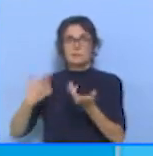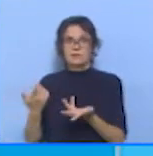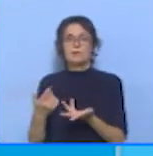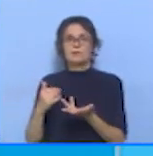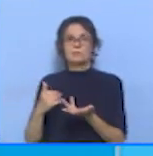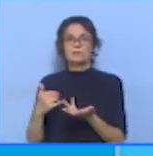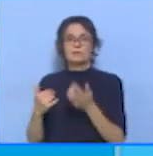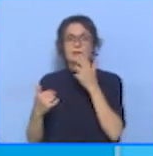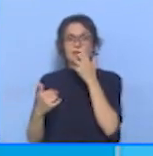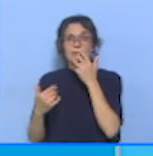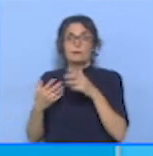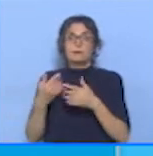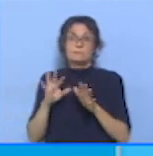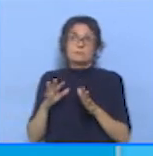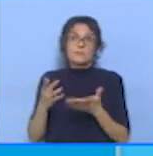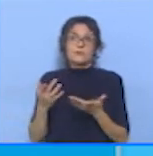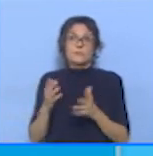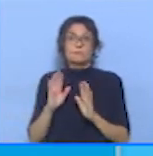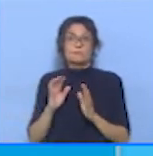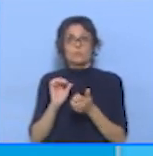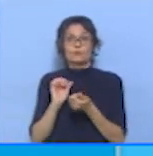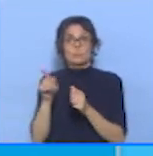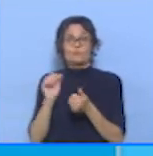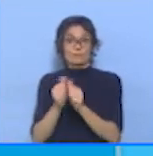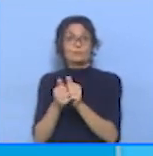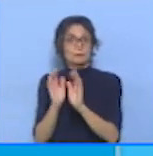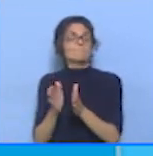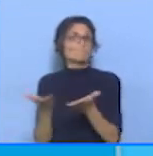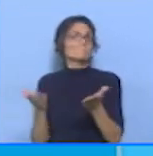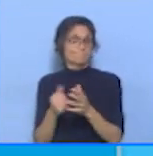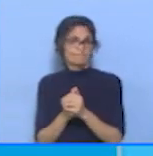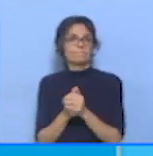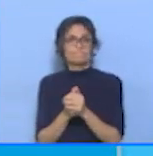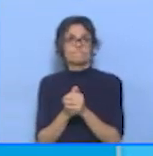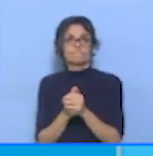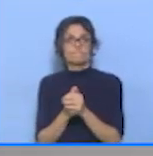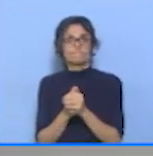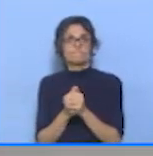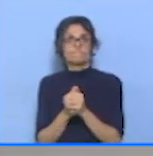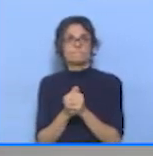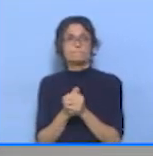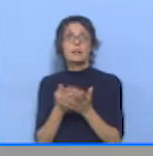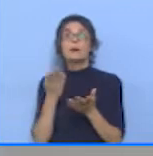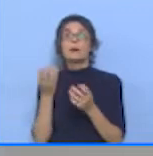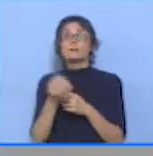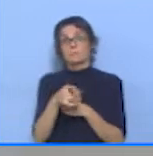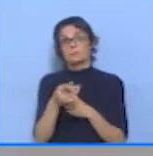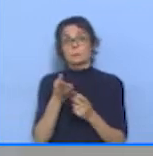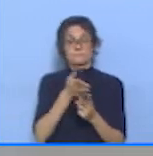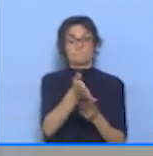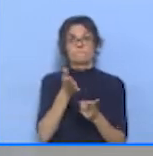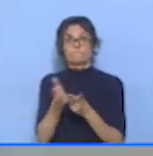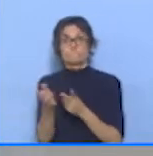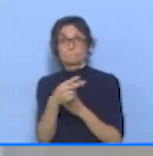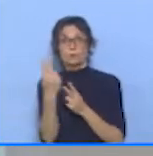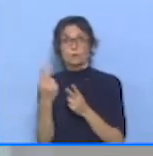pós-millennial, assistir a essas mudanças, mas serão necessárias, sim. Porque, de facto, os dois grandes vetores estão aí nos combustíveis